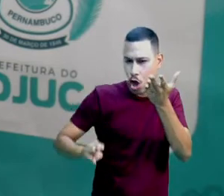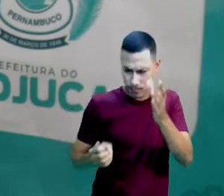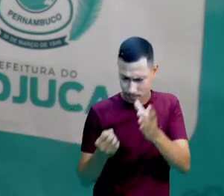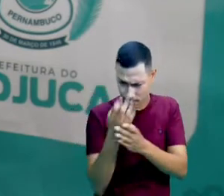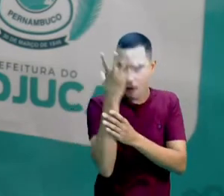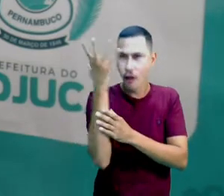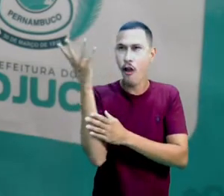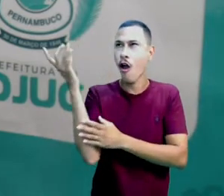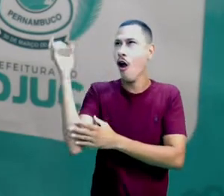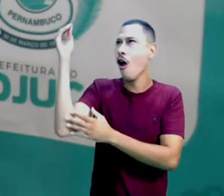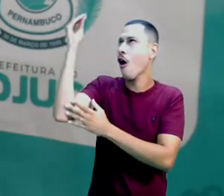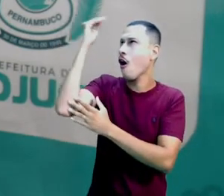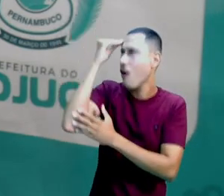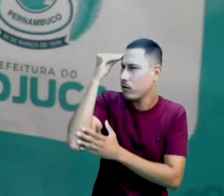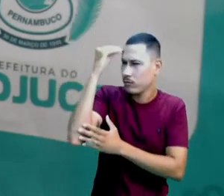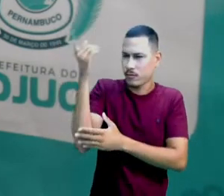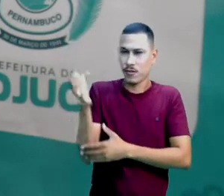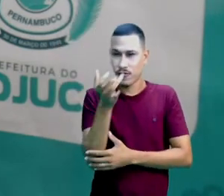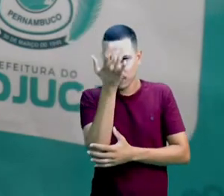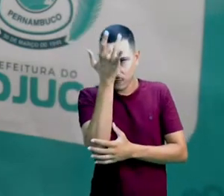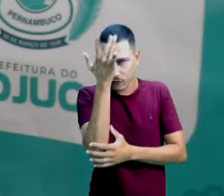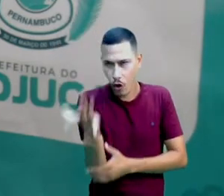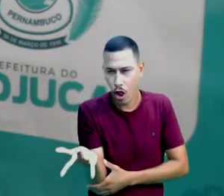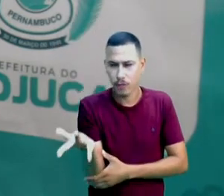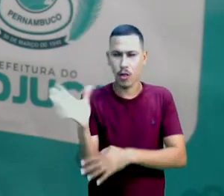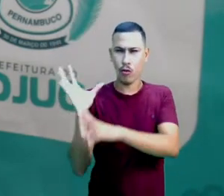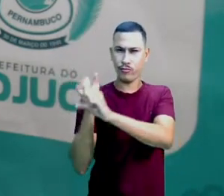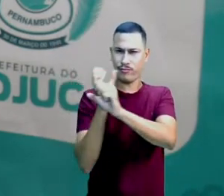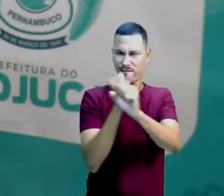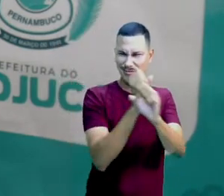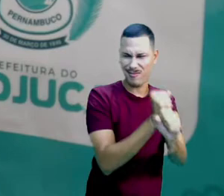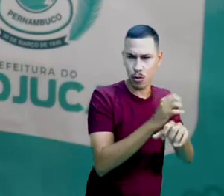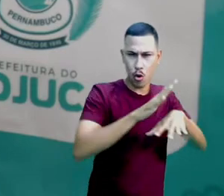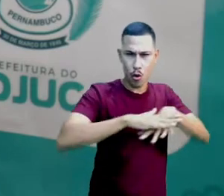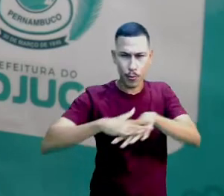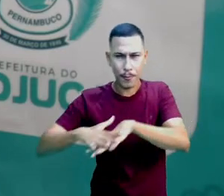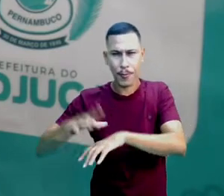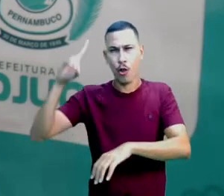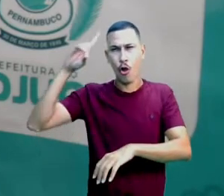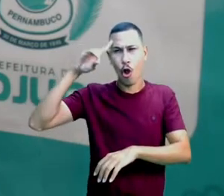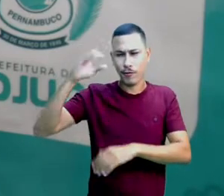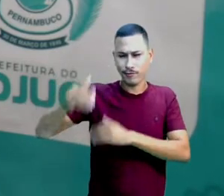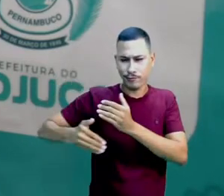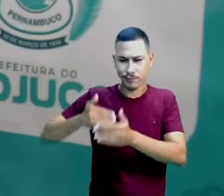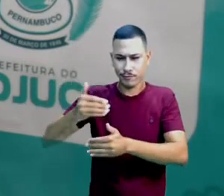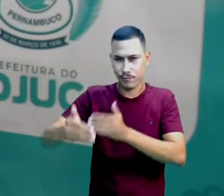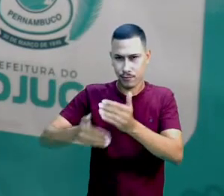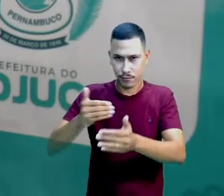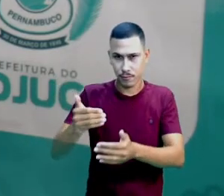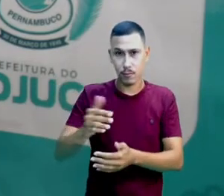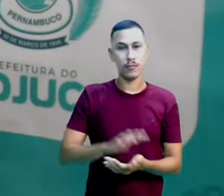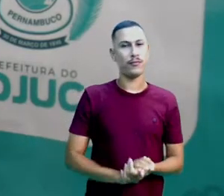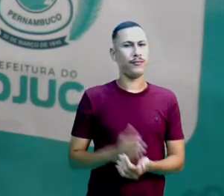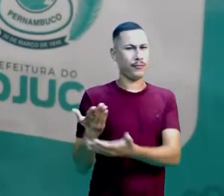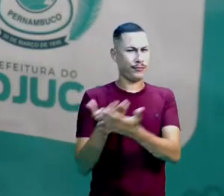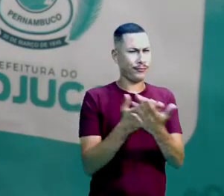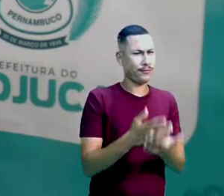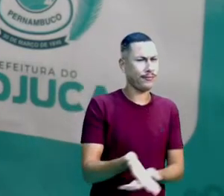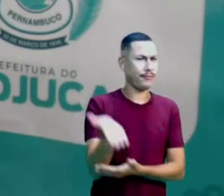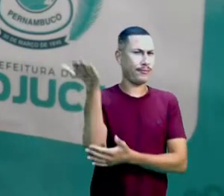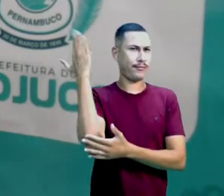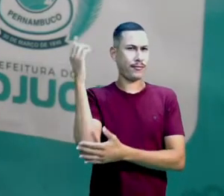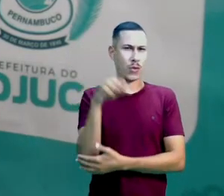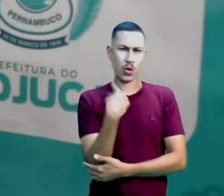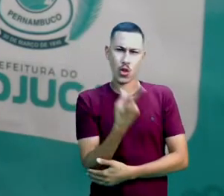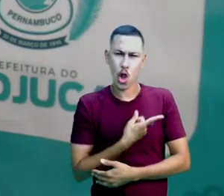na nossa mente que facilita nossas atividades matemáticas do dia a dia. Lembro que na aula passada a gente